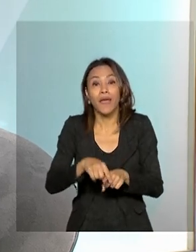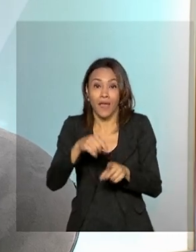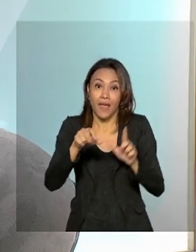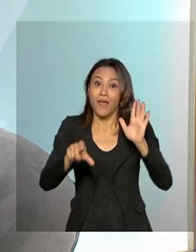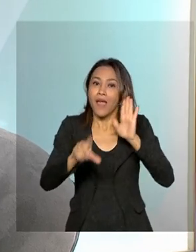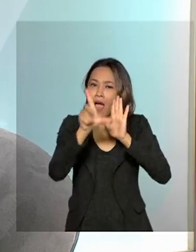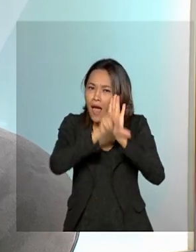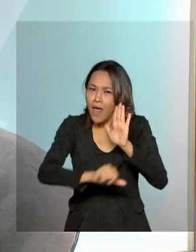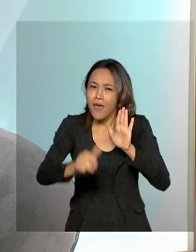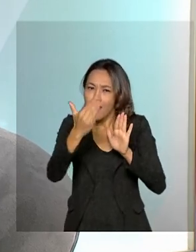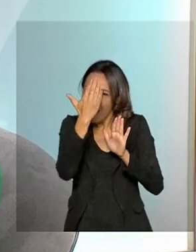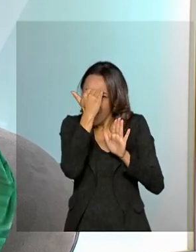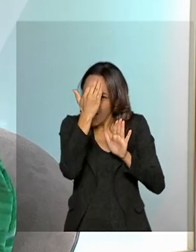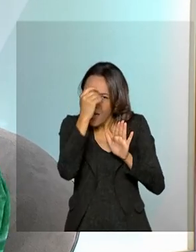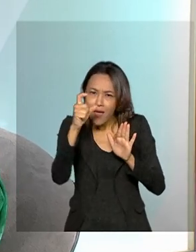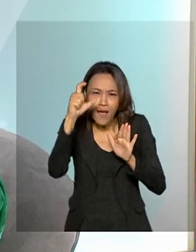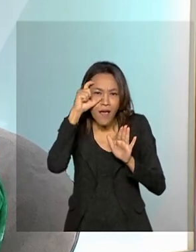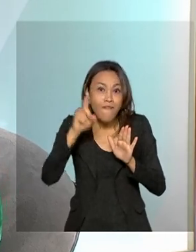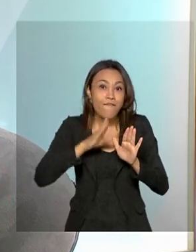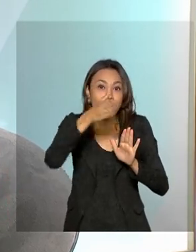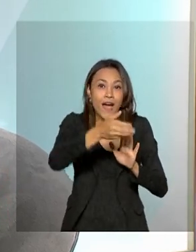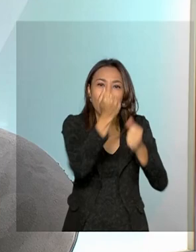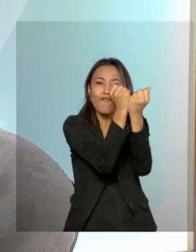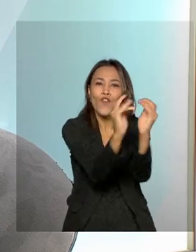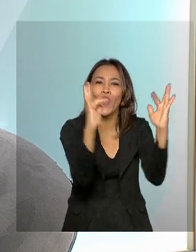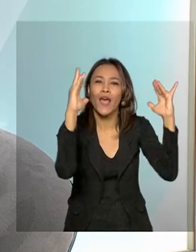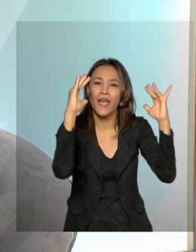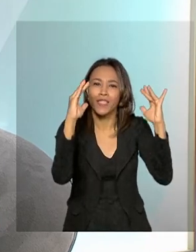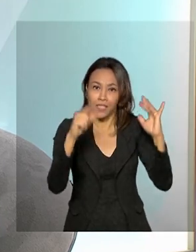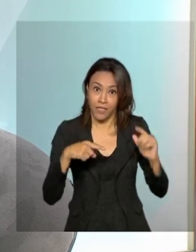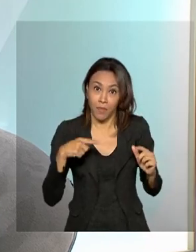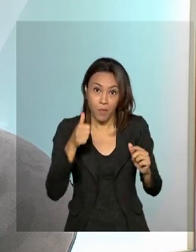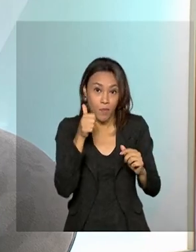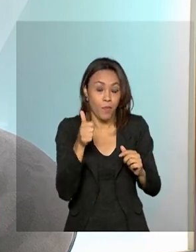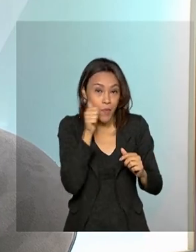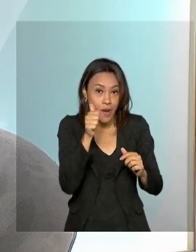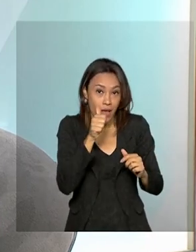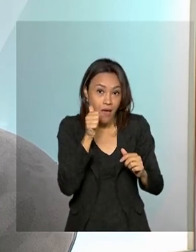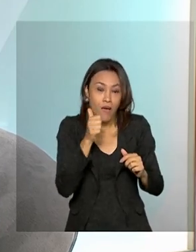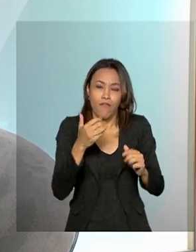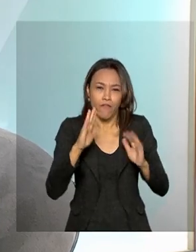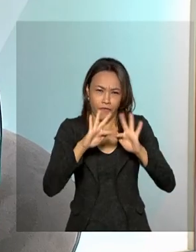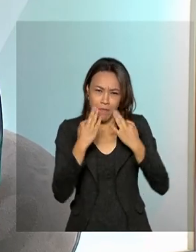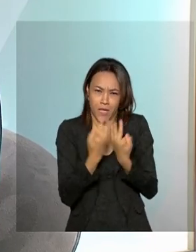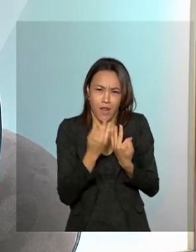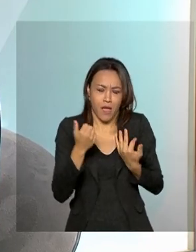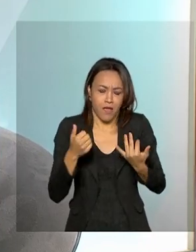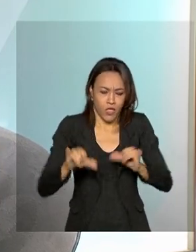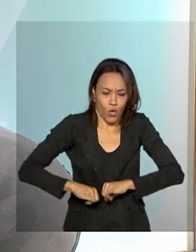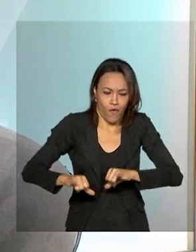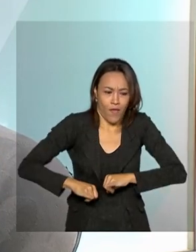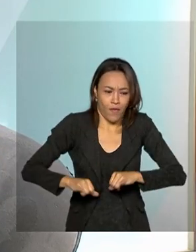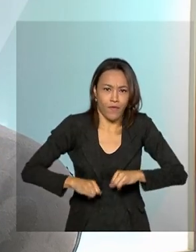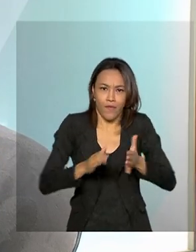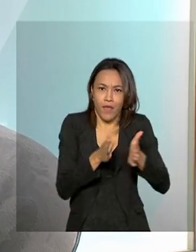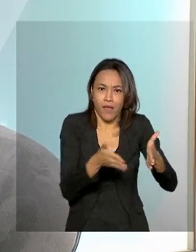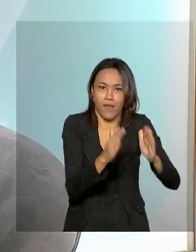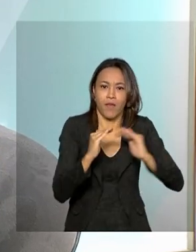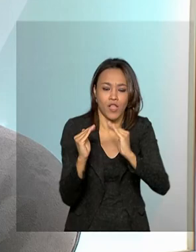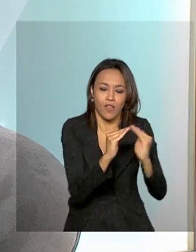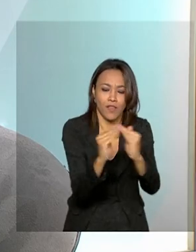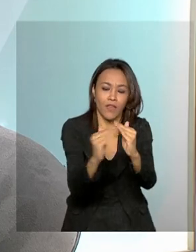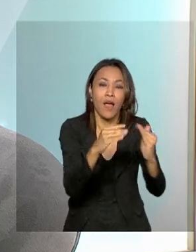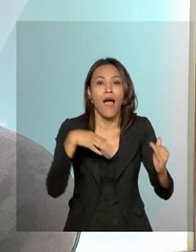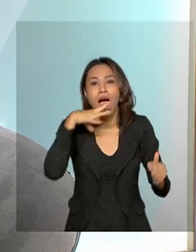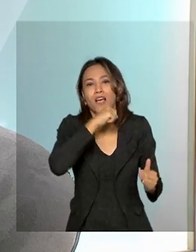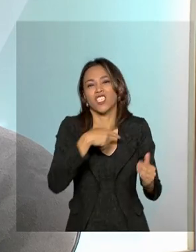floresta. Nós vamos às regiões ribeirinhas. Tem muitas mulheres que estão vivenciando violência e não sabem que aquilo é violência. Ah, é normal. Não